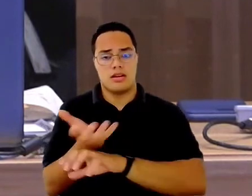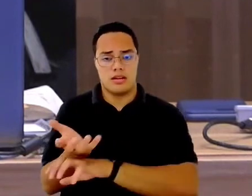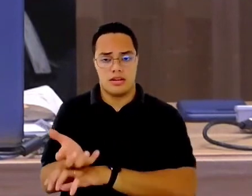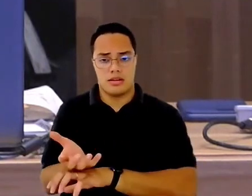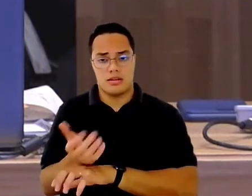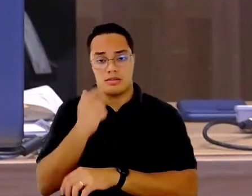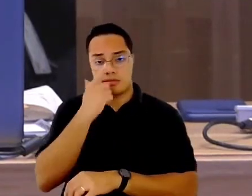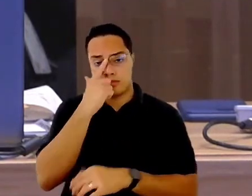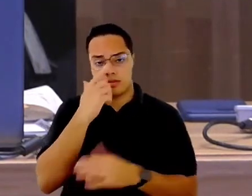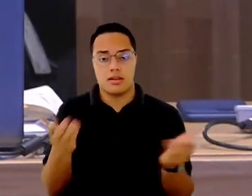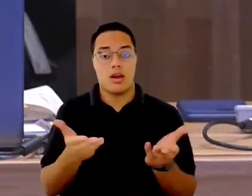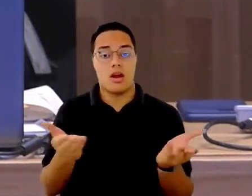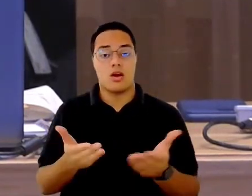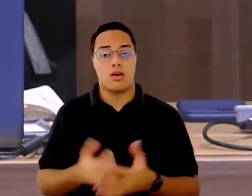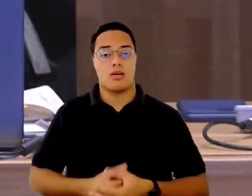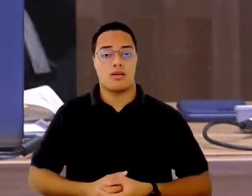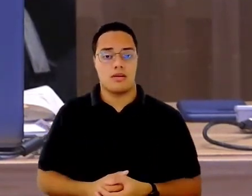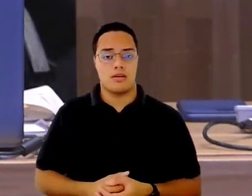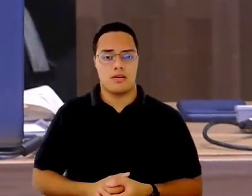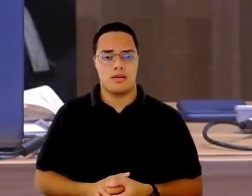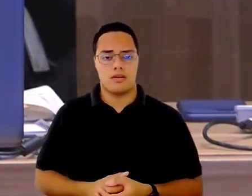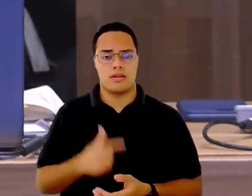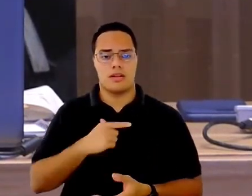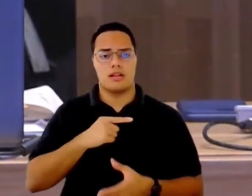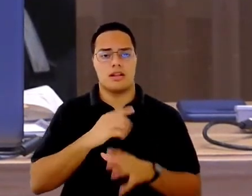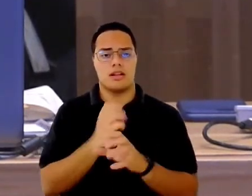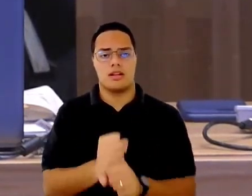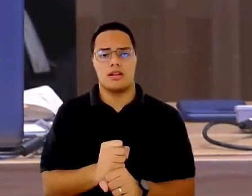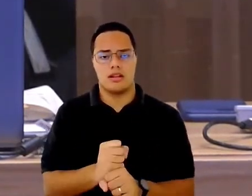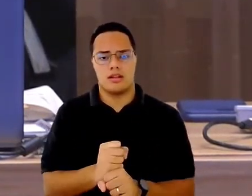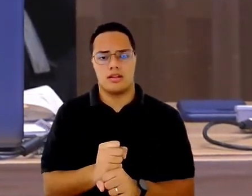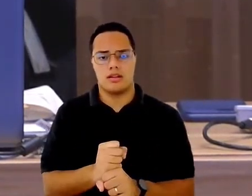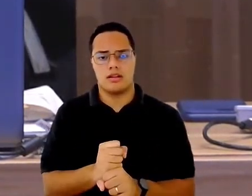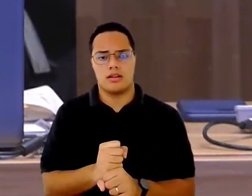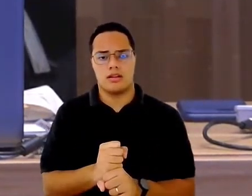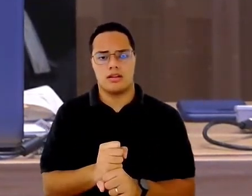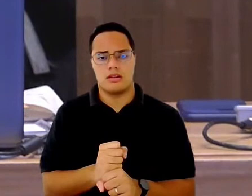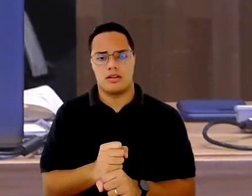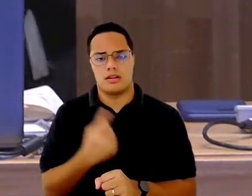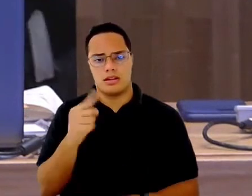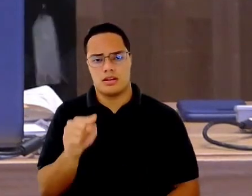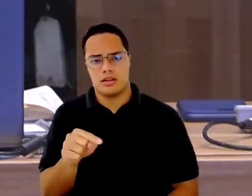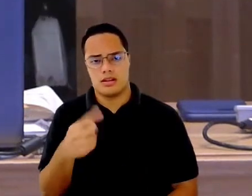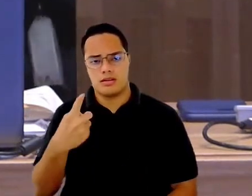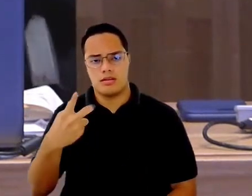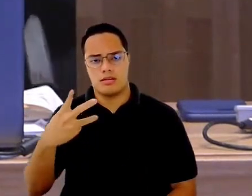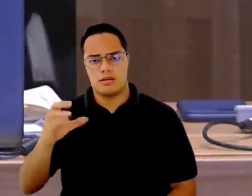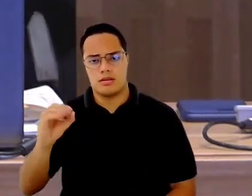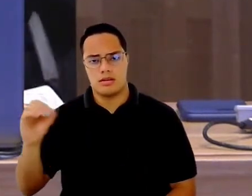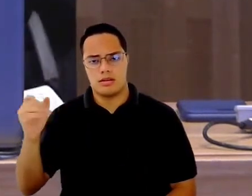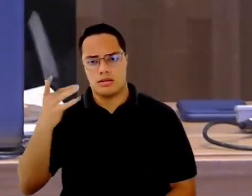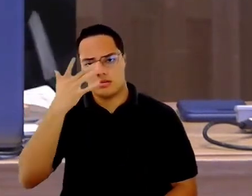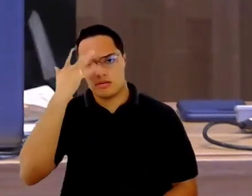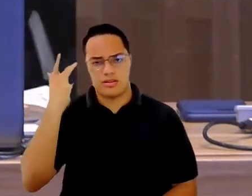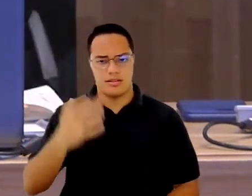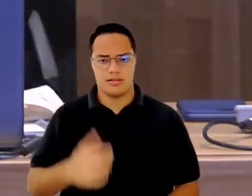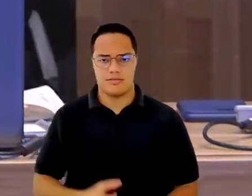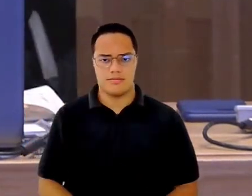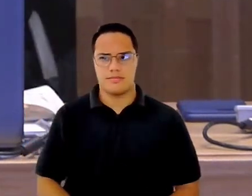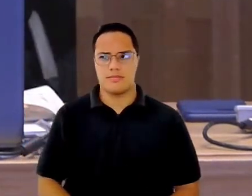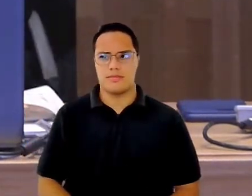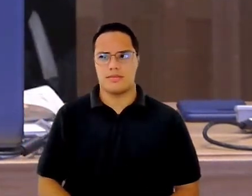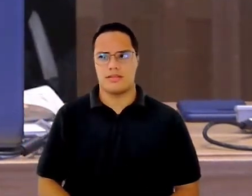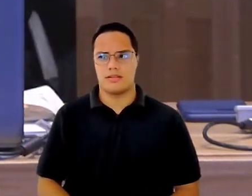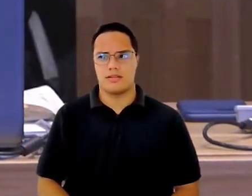Atualmente, estima-se um efetivo entre 1.000 e 1.300 pessoas dormindo